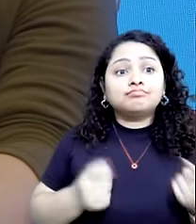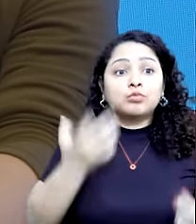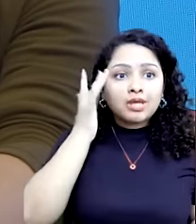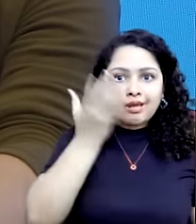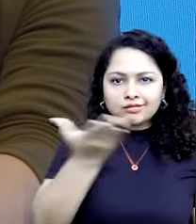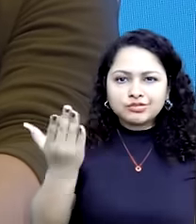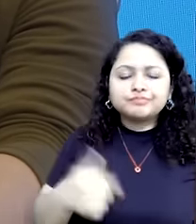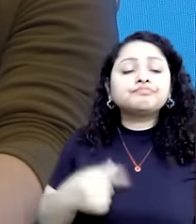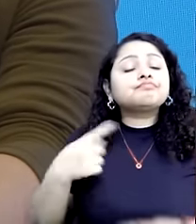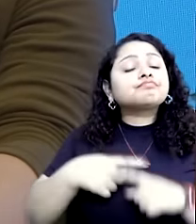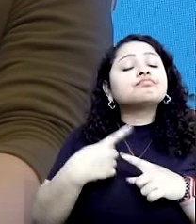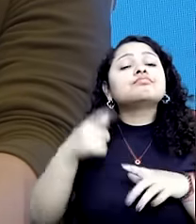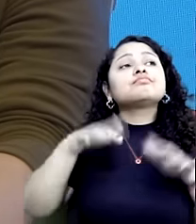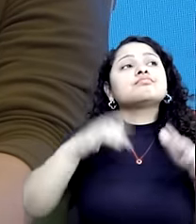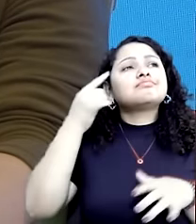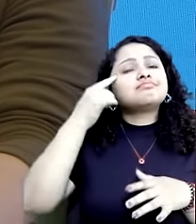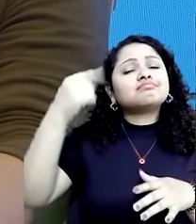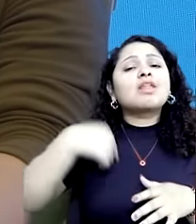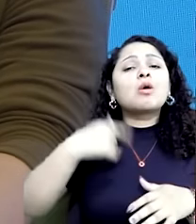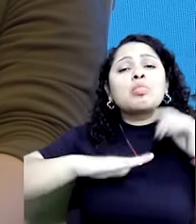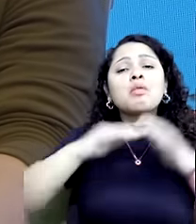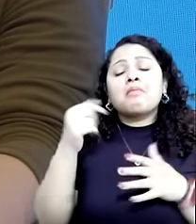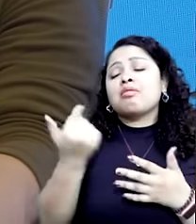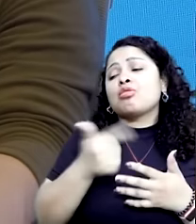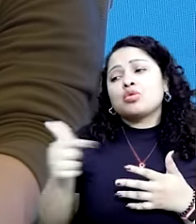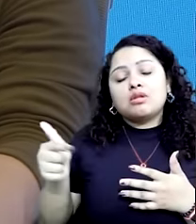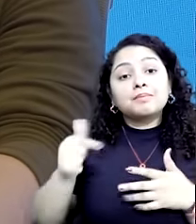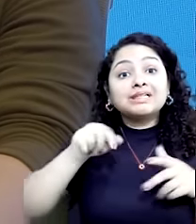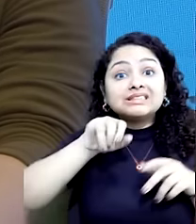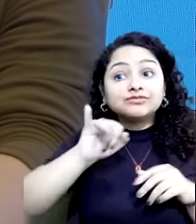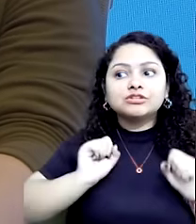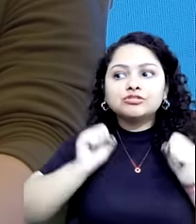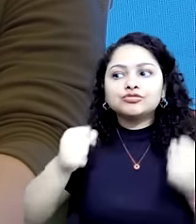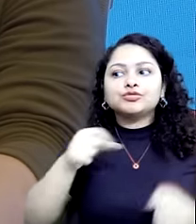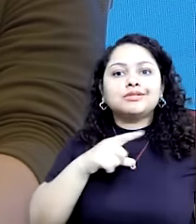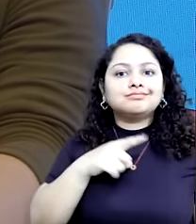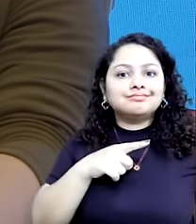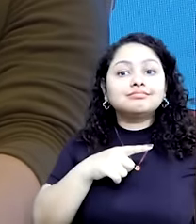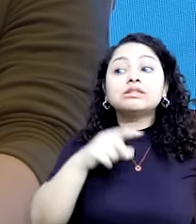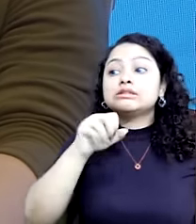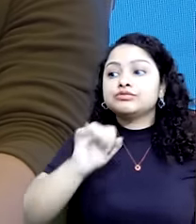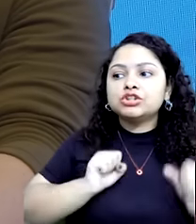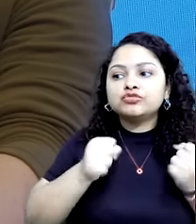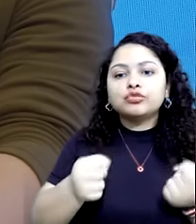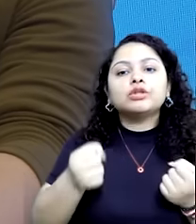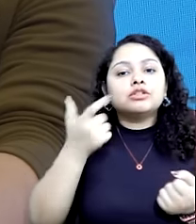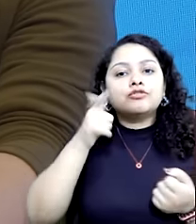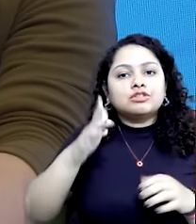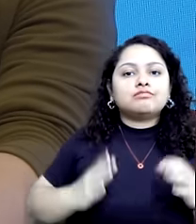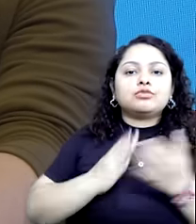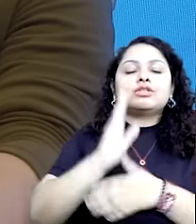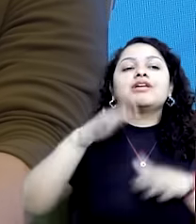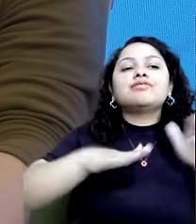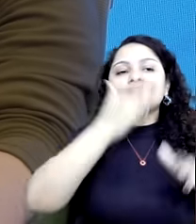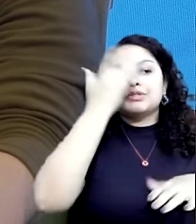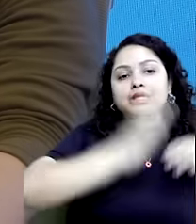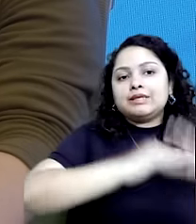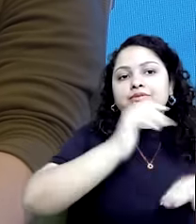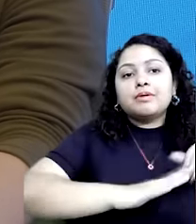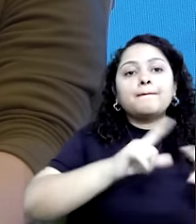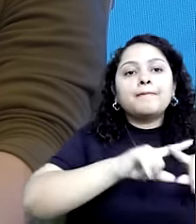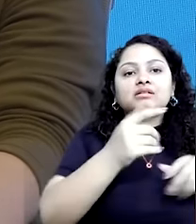muitas vezes a pessoa pensa assim ah mas eu não tenho talento mas me se dedica se dedica que você ultrapassa porque muitas vezes a pessoa tem o talento e não